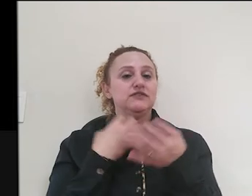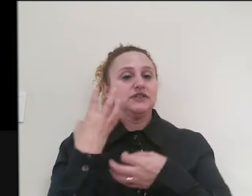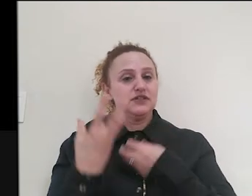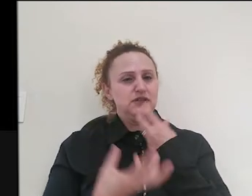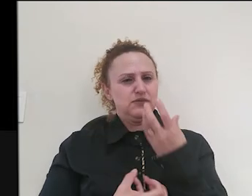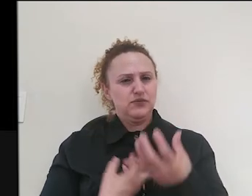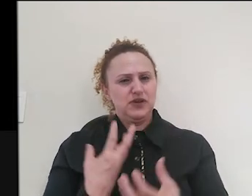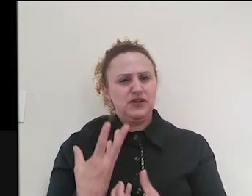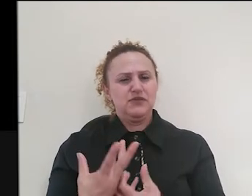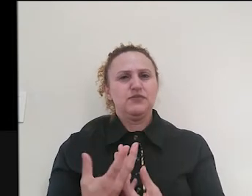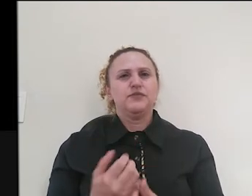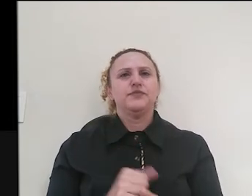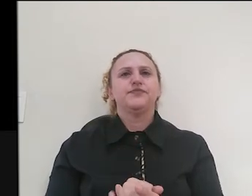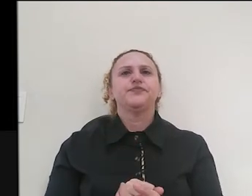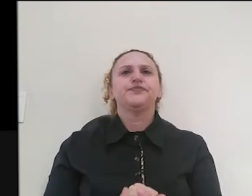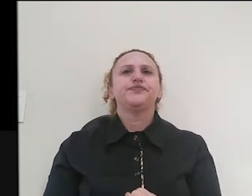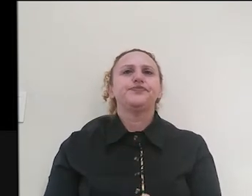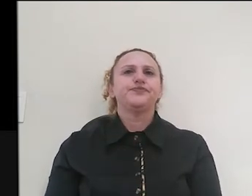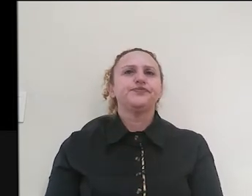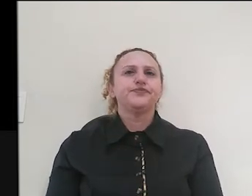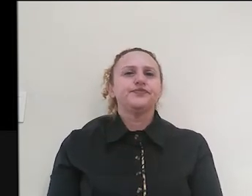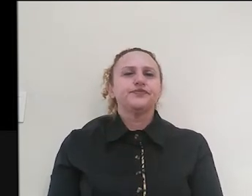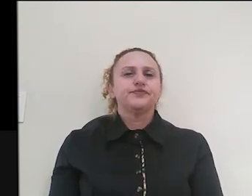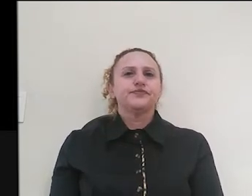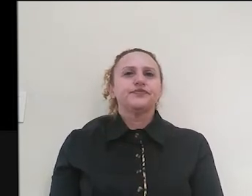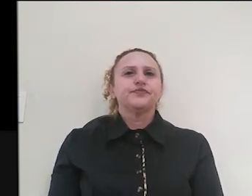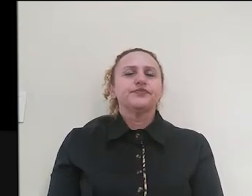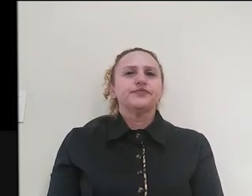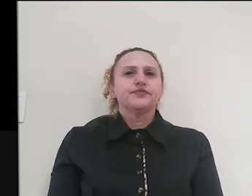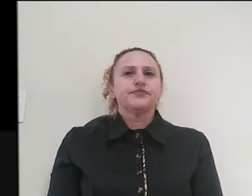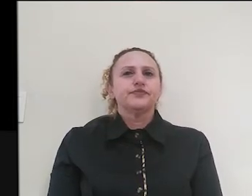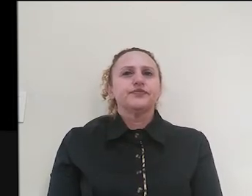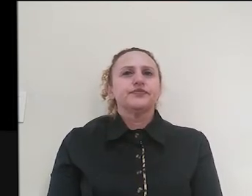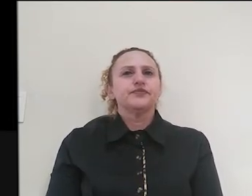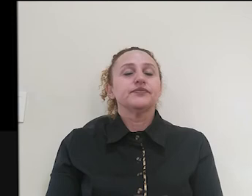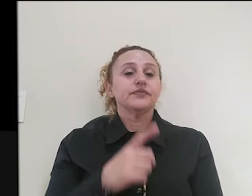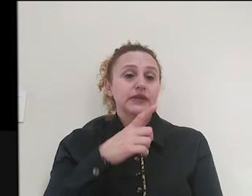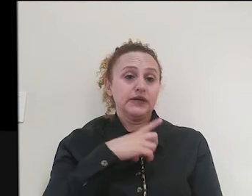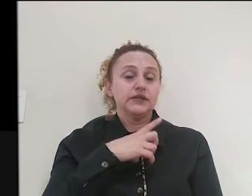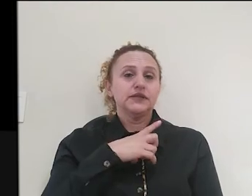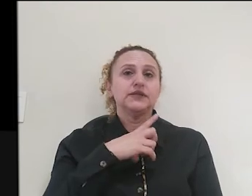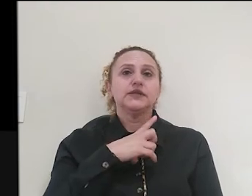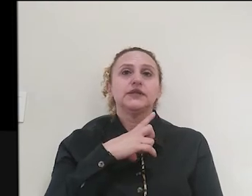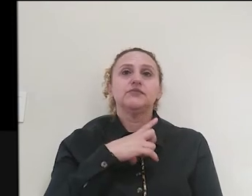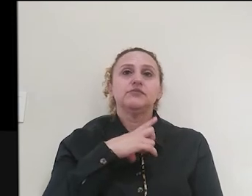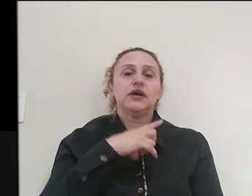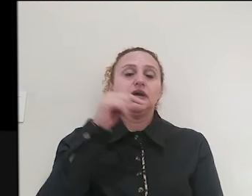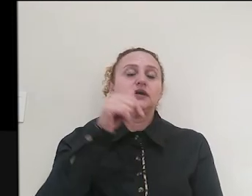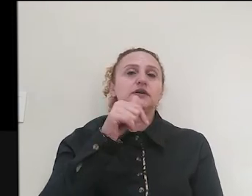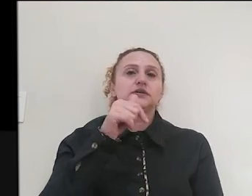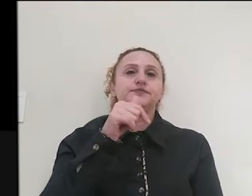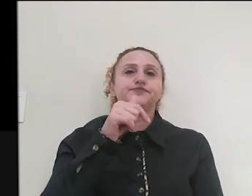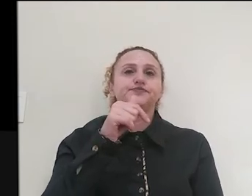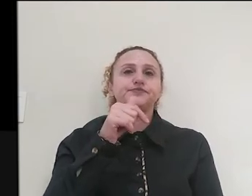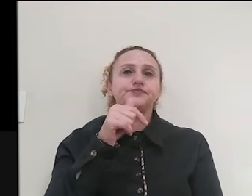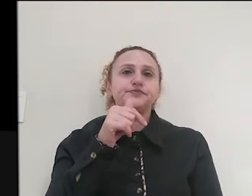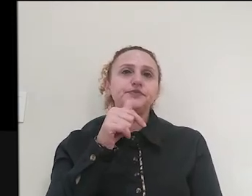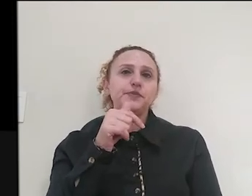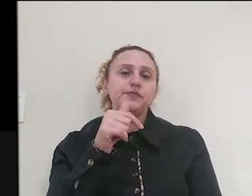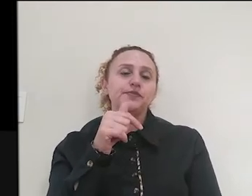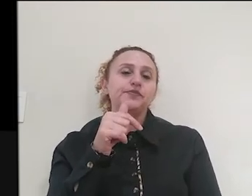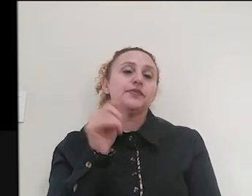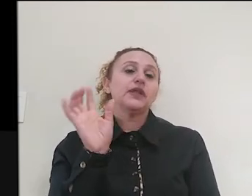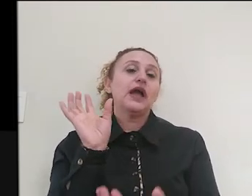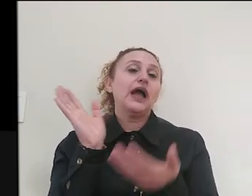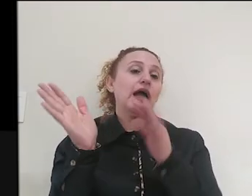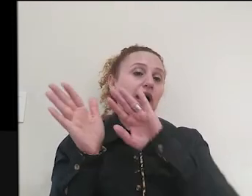violenta, né, obrigatória. Se contrapõe, né, então esse movimento de uma época, de um período literário se contrapor ao outro, vai seguir.